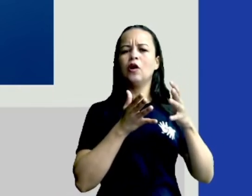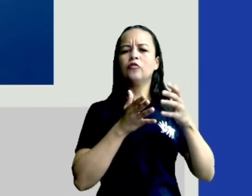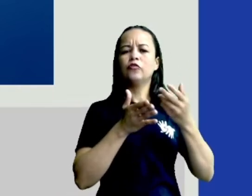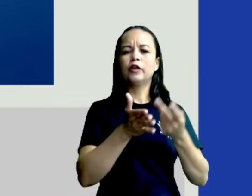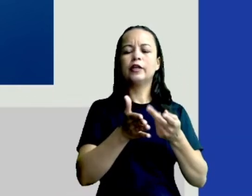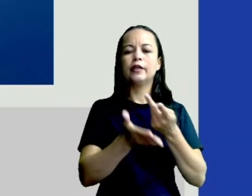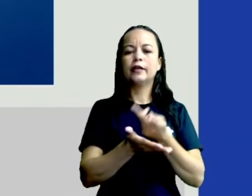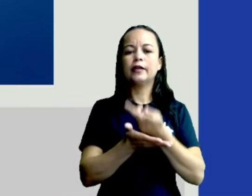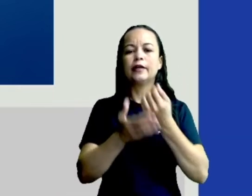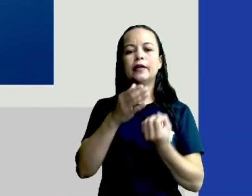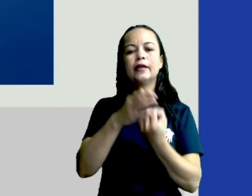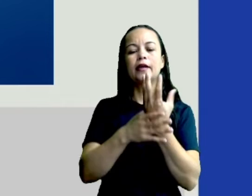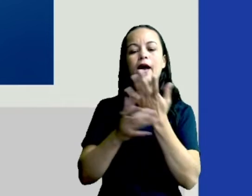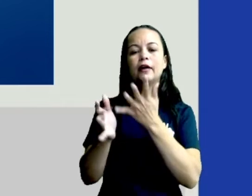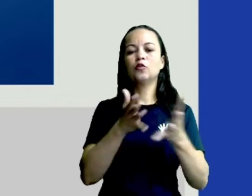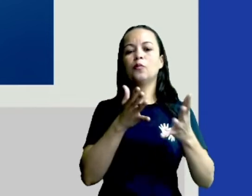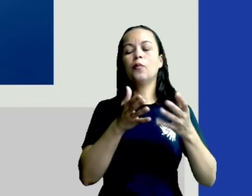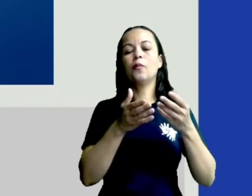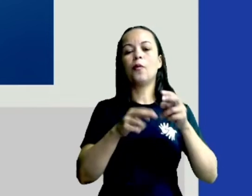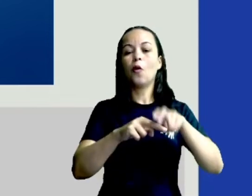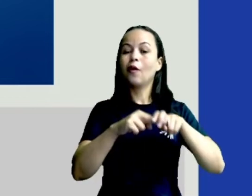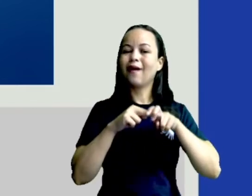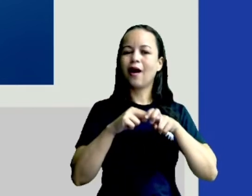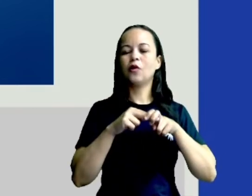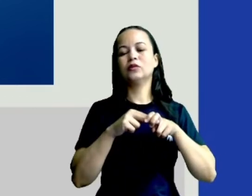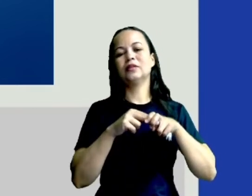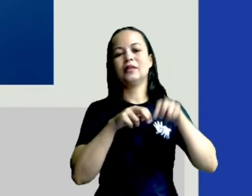da pecuária. Opa, é um dos